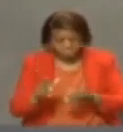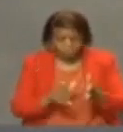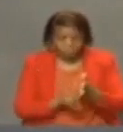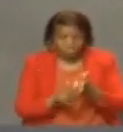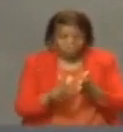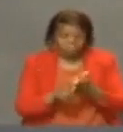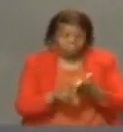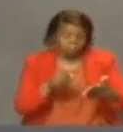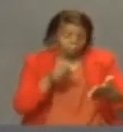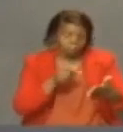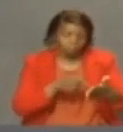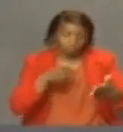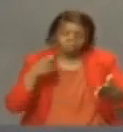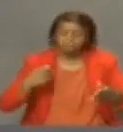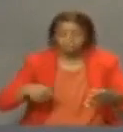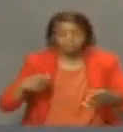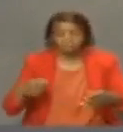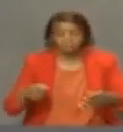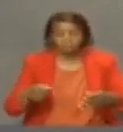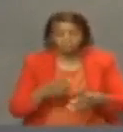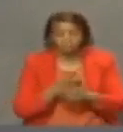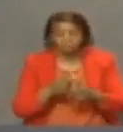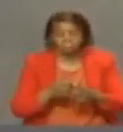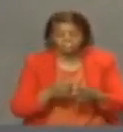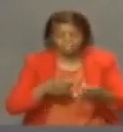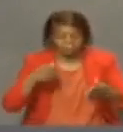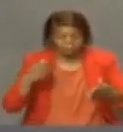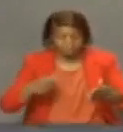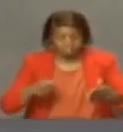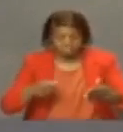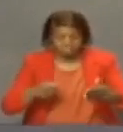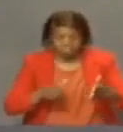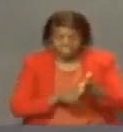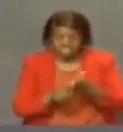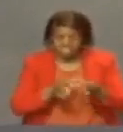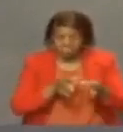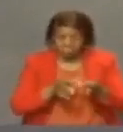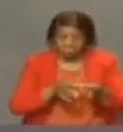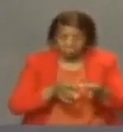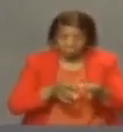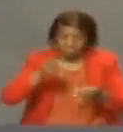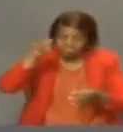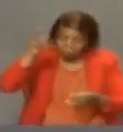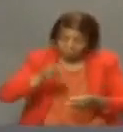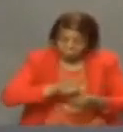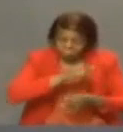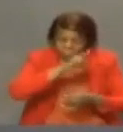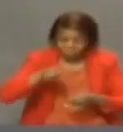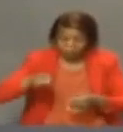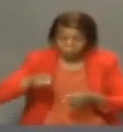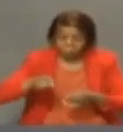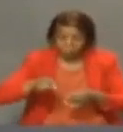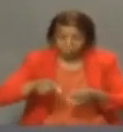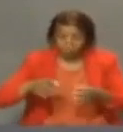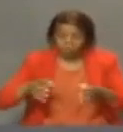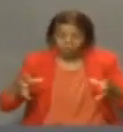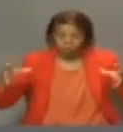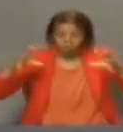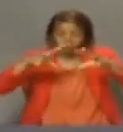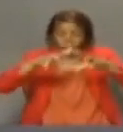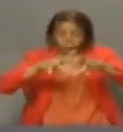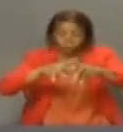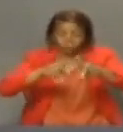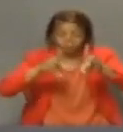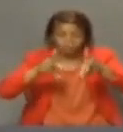populacionais protagonizado por um grupo de jovens que cometeram desacatos na vida pública na via